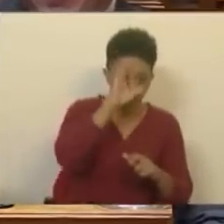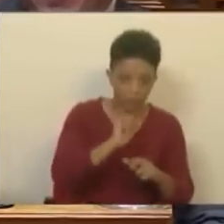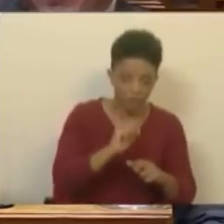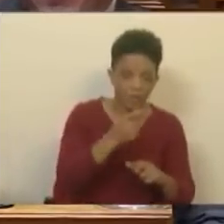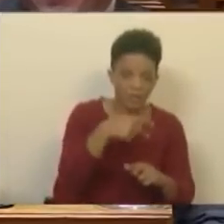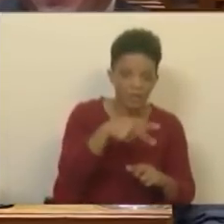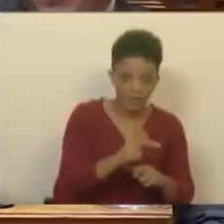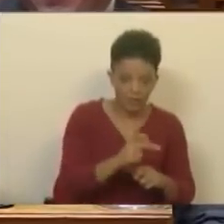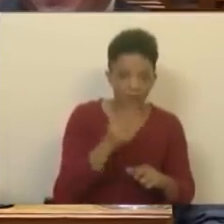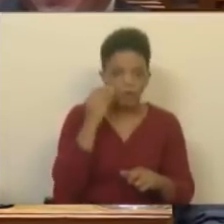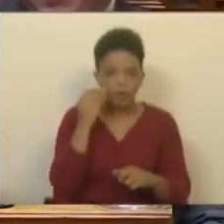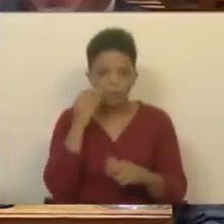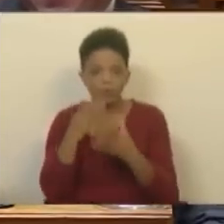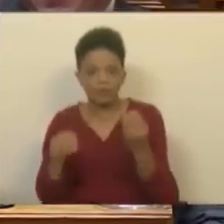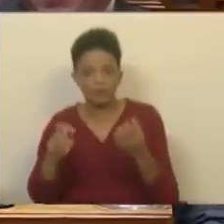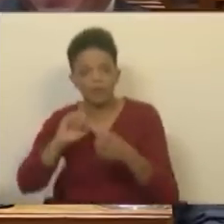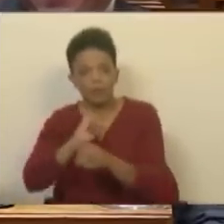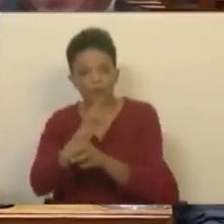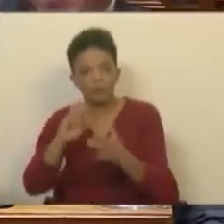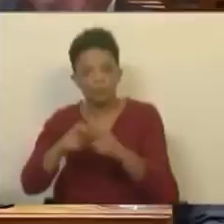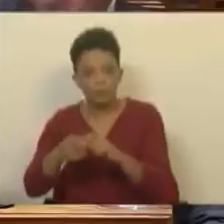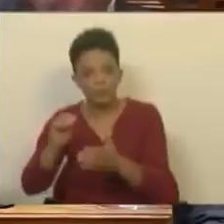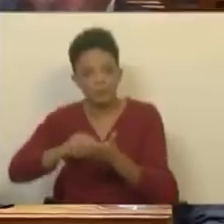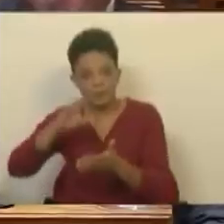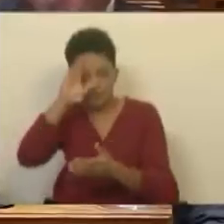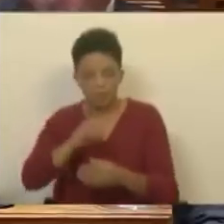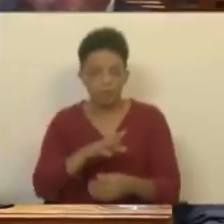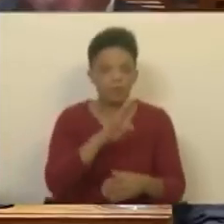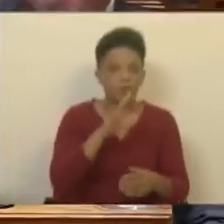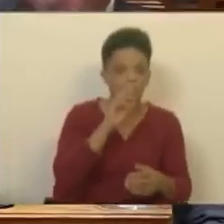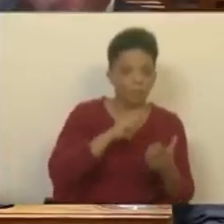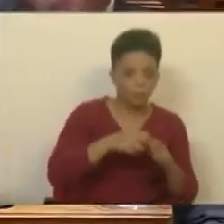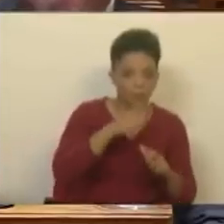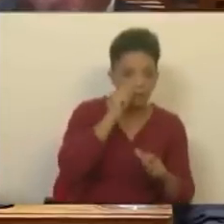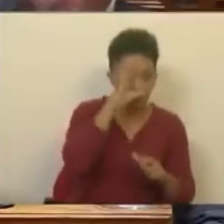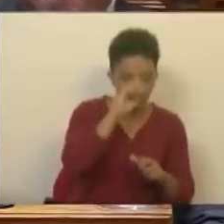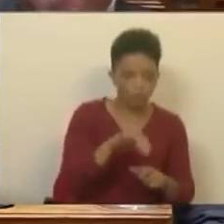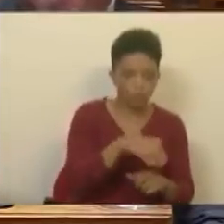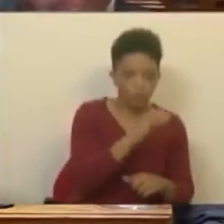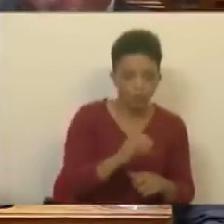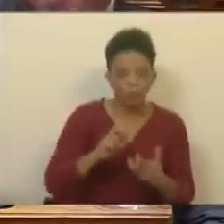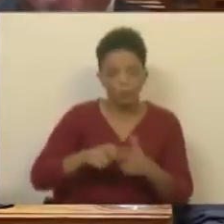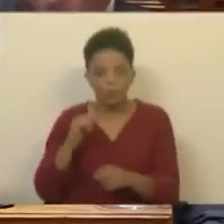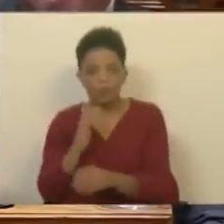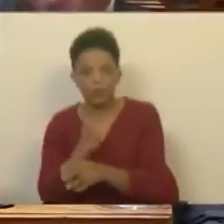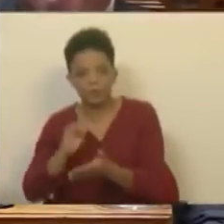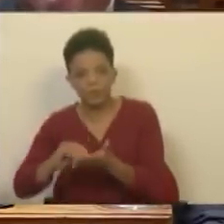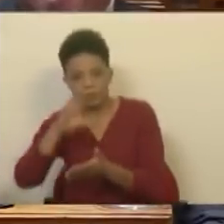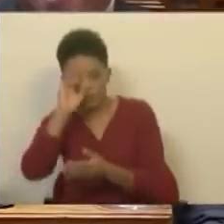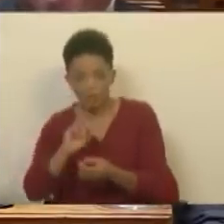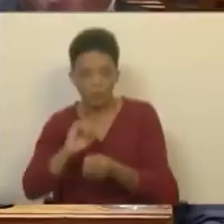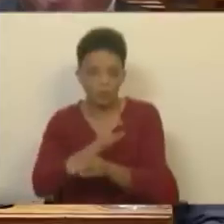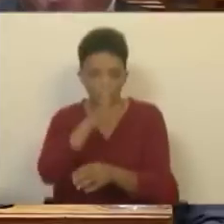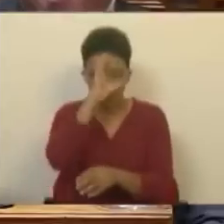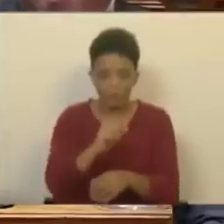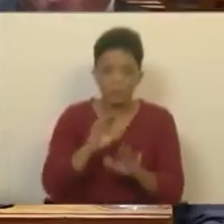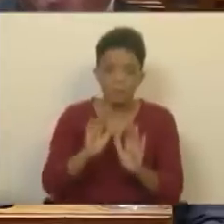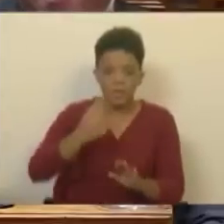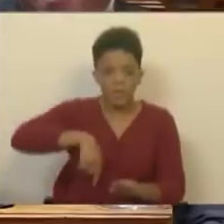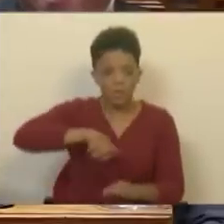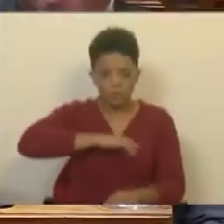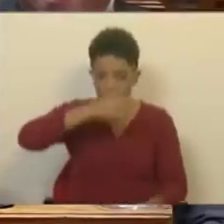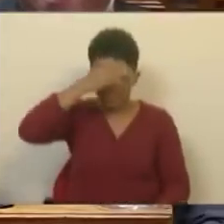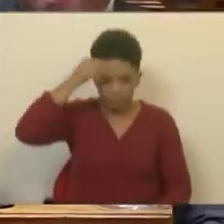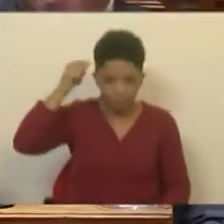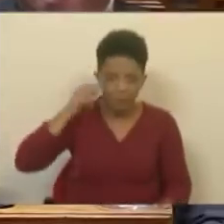como é que se resolve com outro problema com os detalhes do Estado o problema como isto não quer vir como é que se resolve com outro problema com outro Stay estado com outro Ministro mas nós